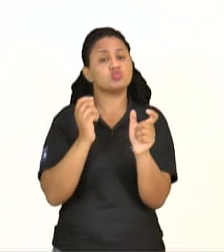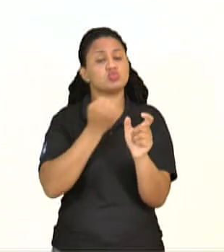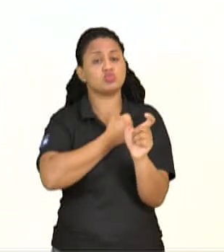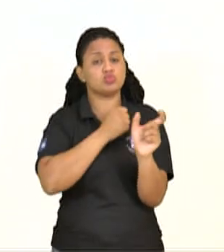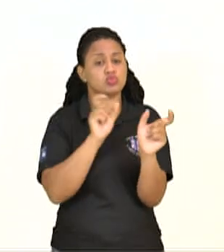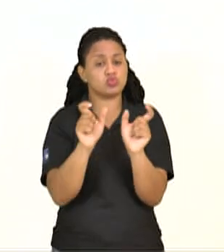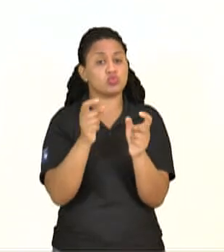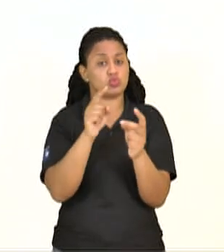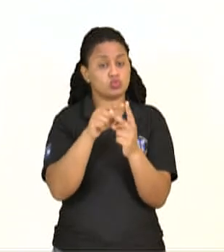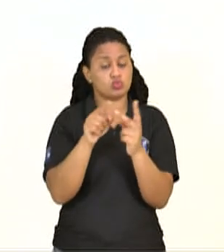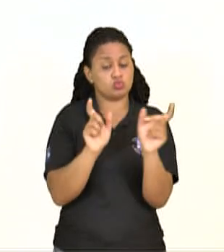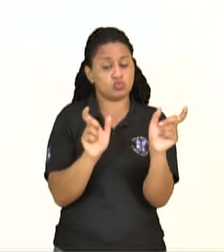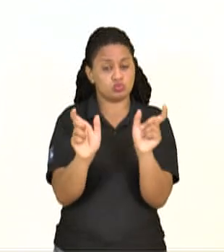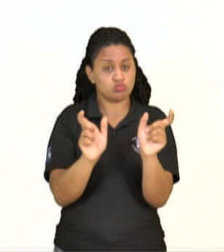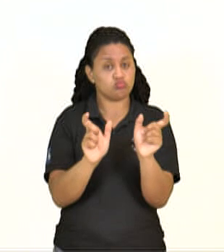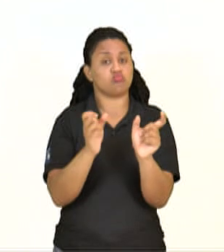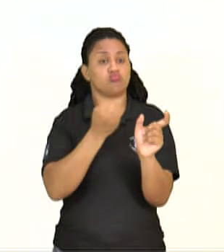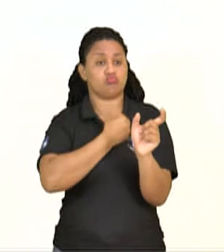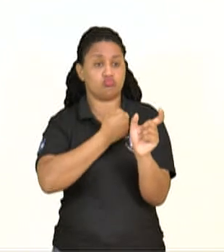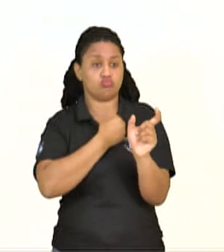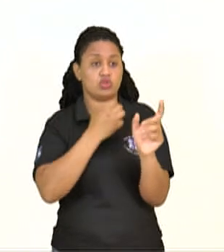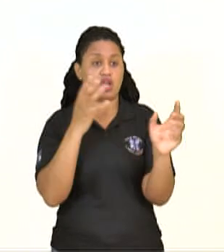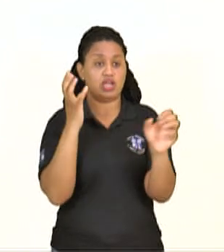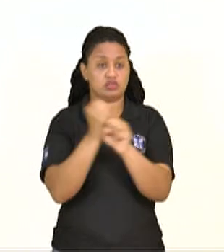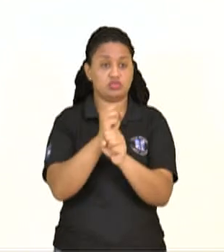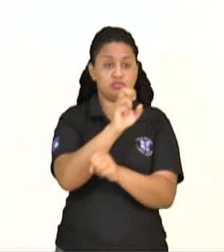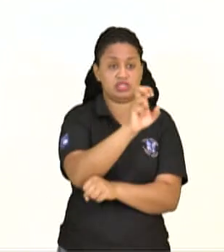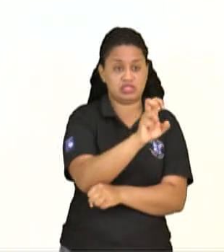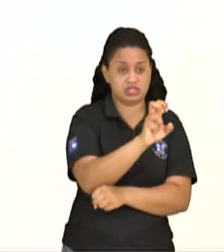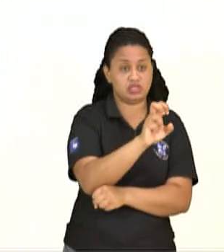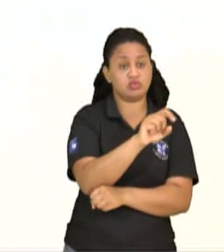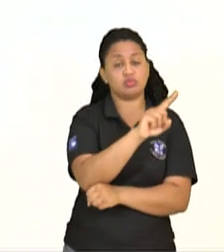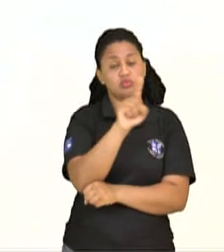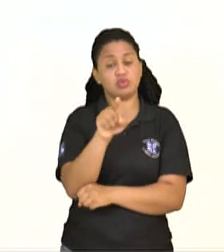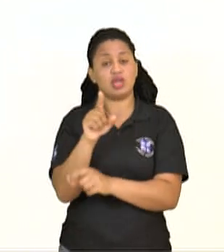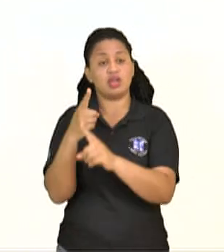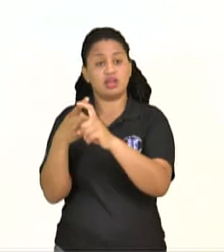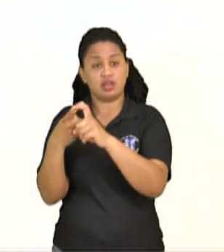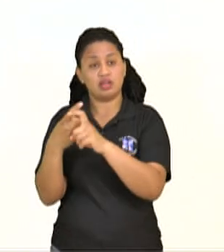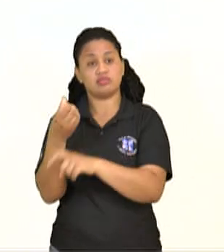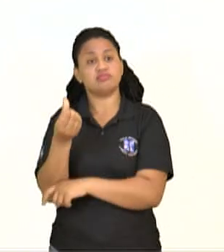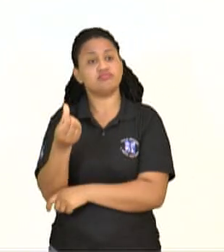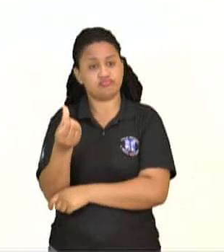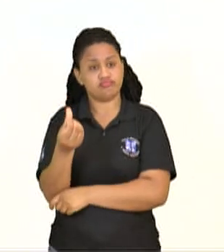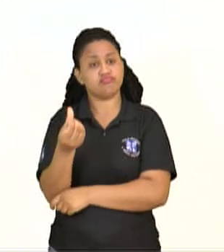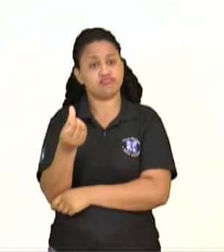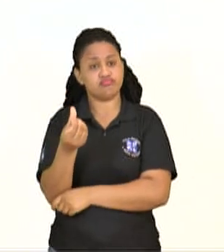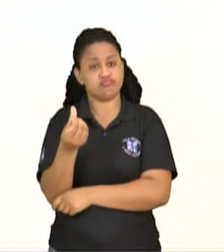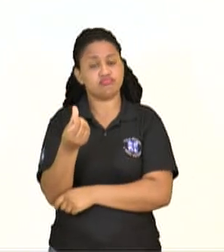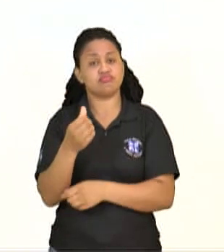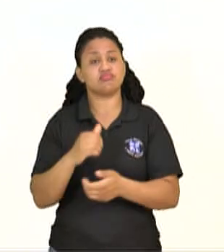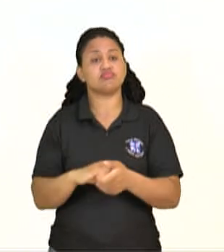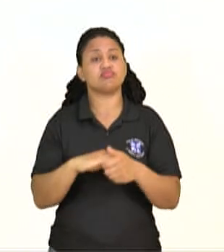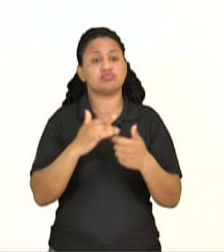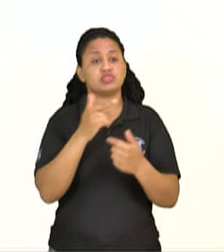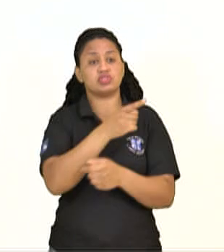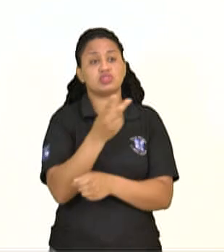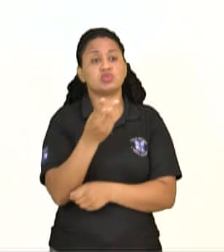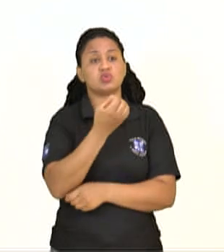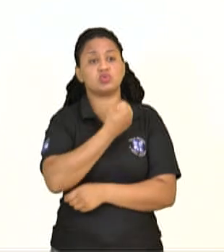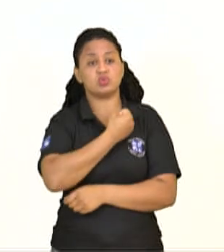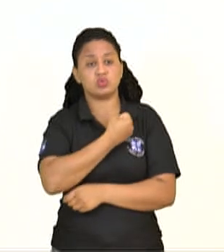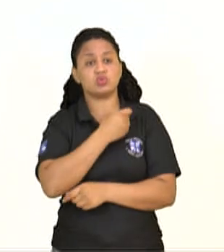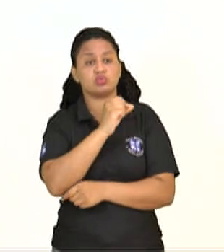né, dois números, cuja soma seja 5 e o produto deles seja 6, tá? Então, esses números são o